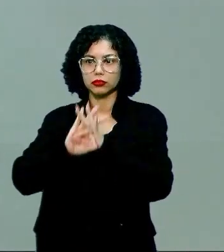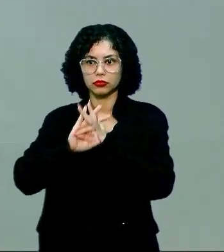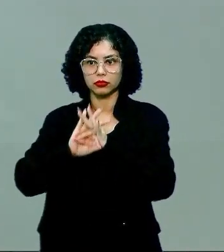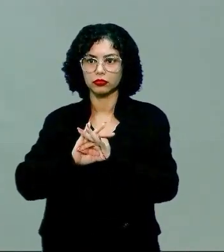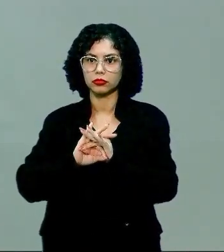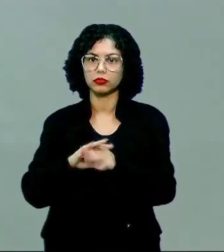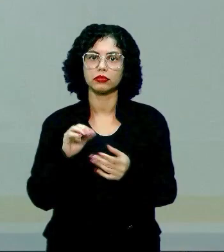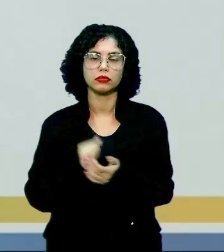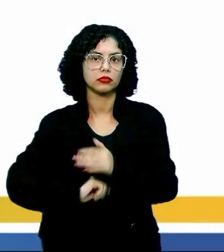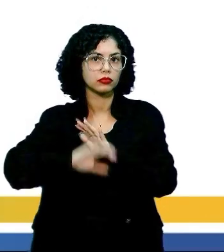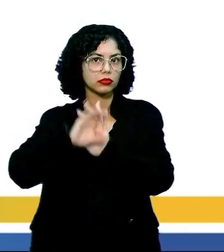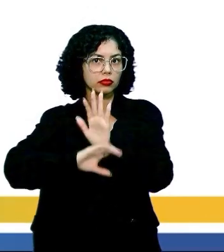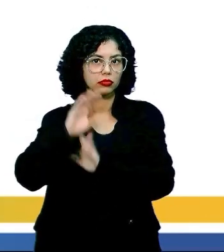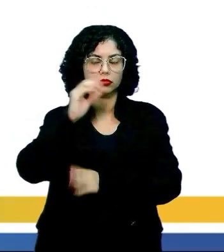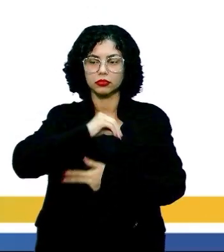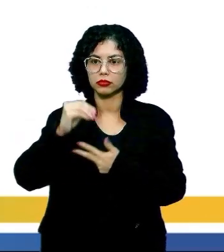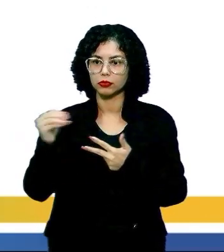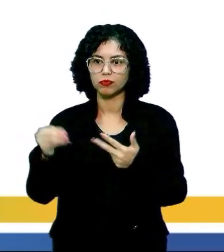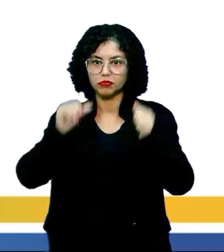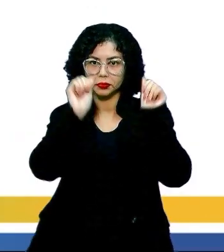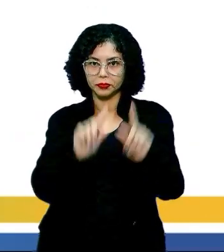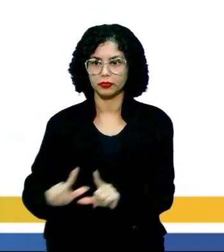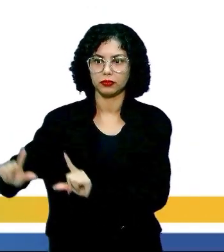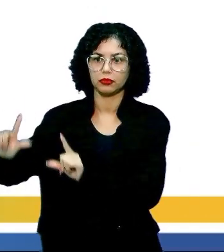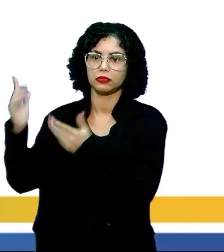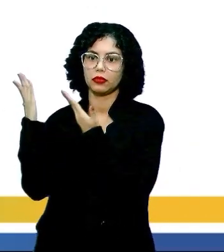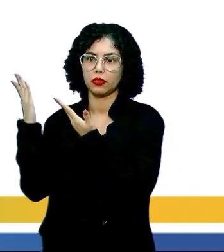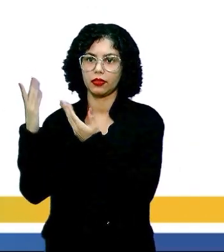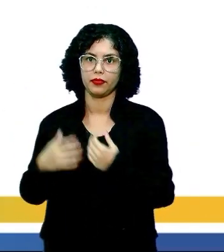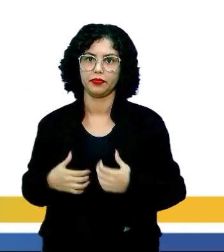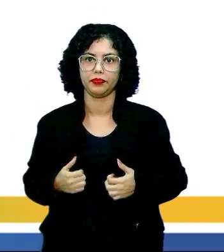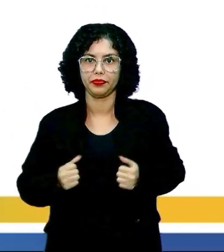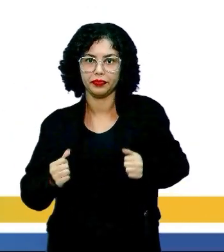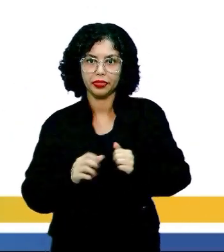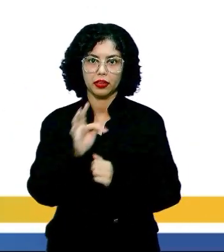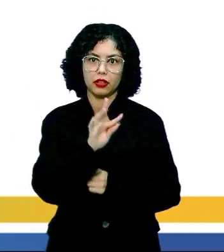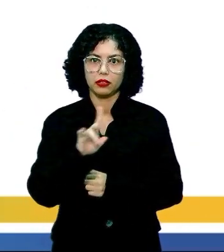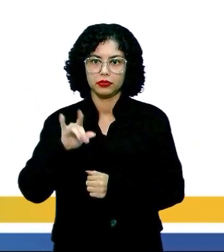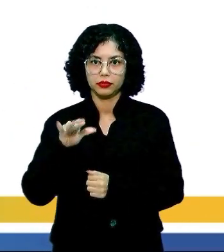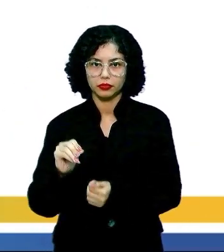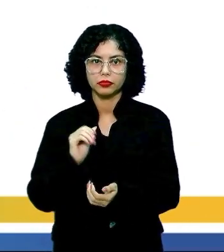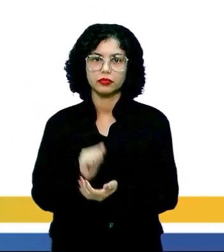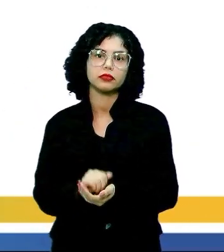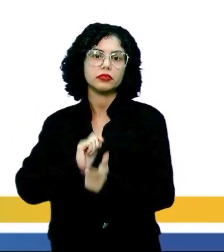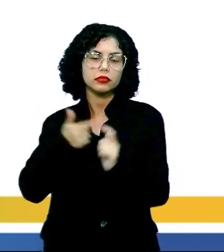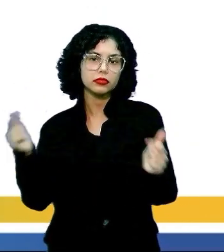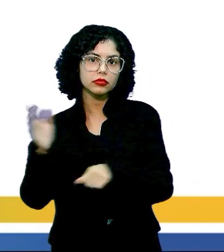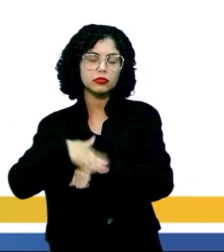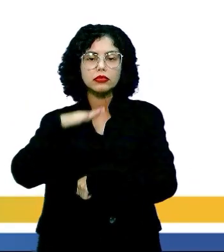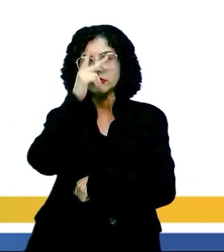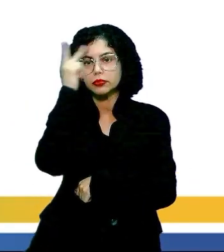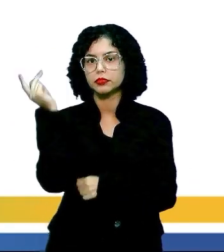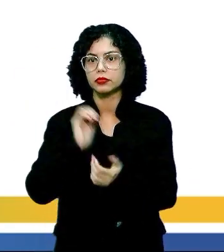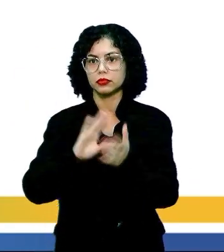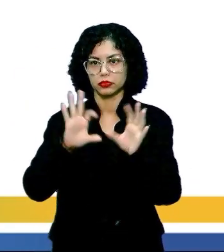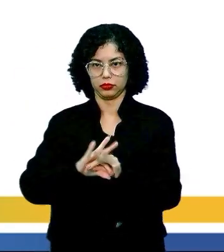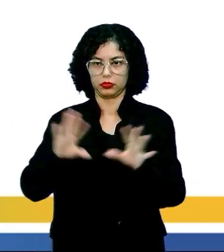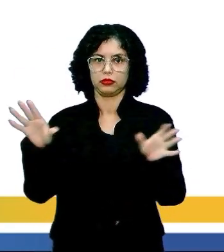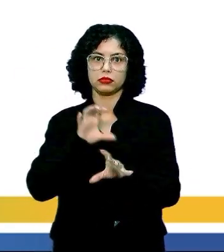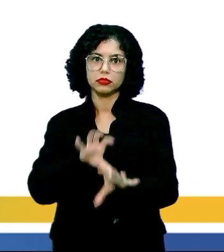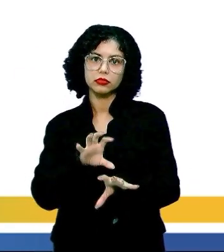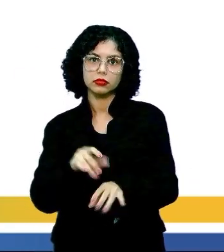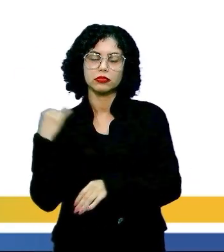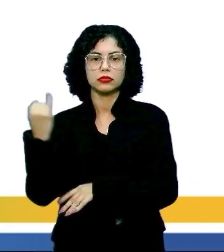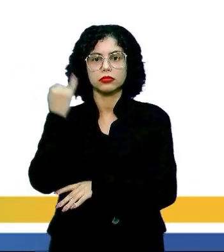ao conteúdo do Enem Tranquilo então foca na tela que agora é Freedom a maioria das pessoas almejam a liberdade